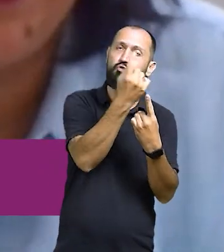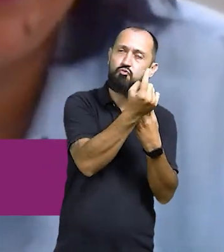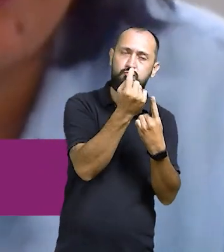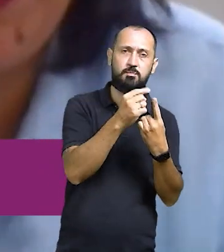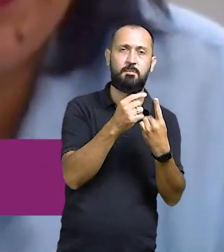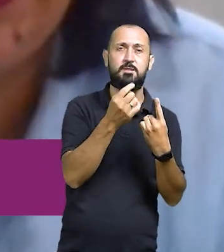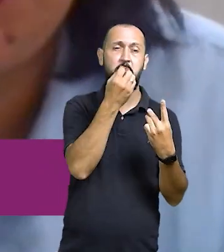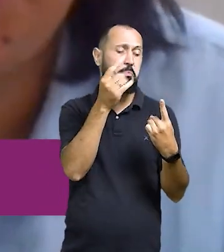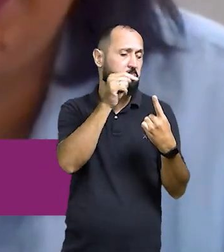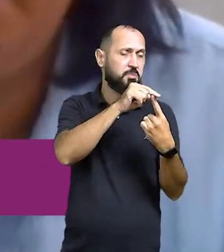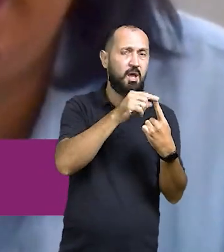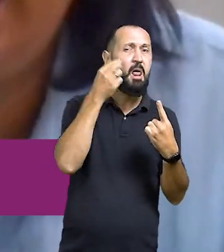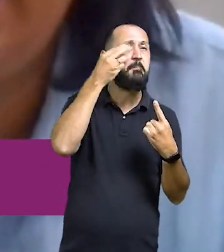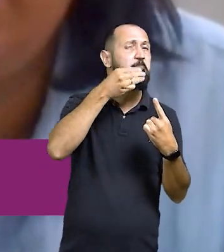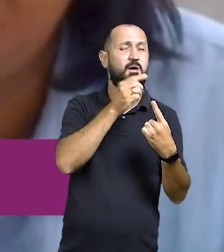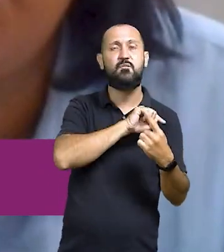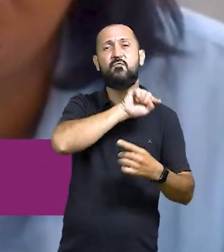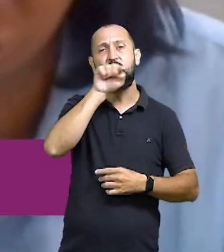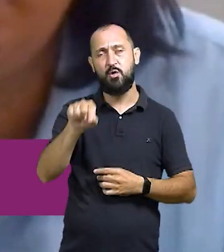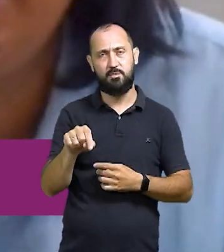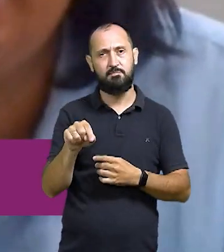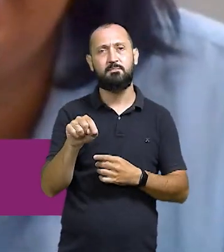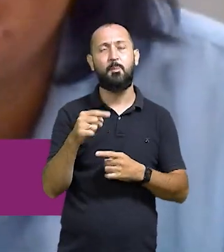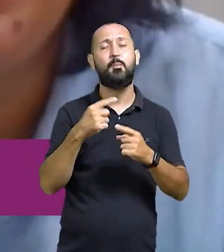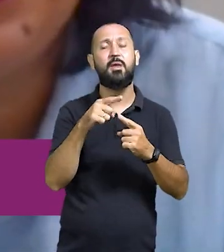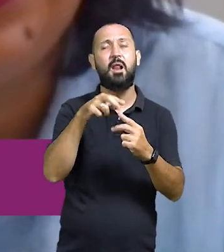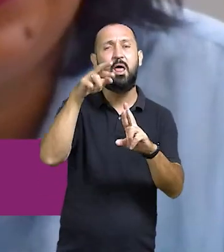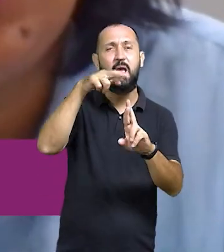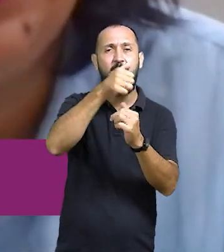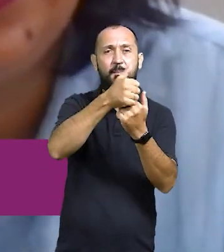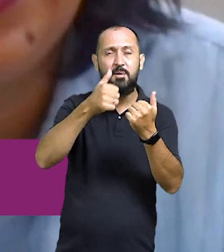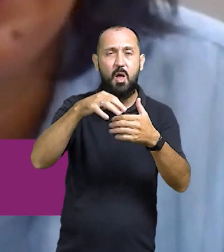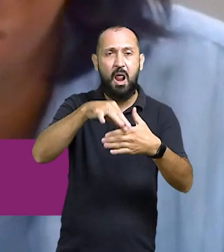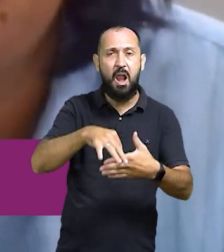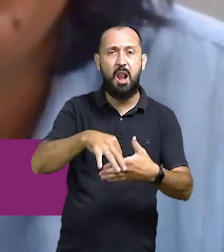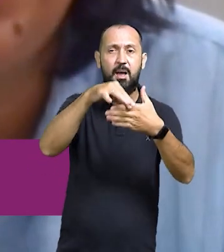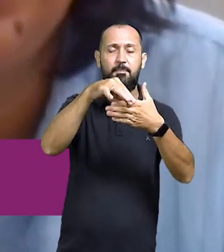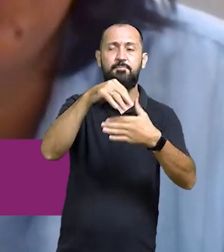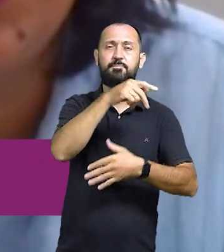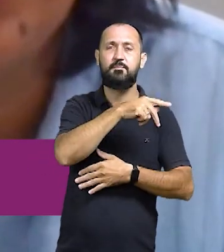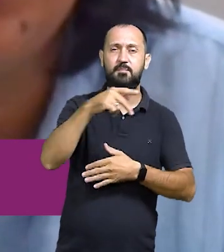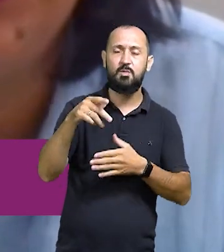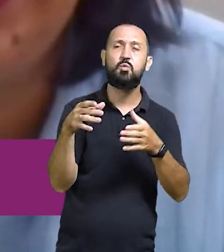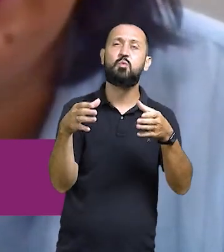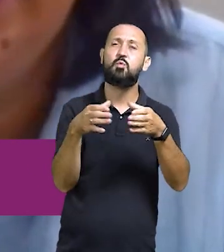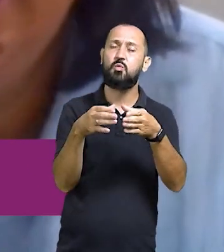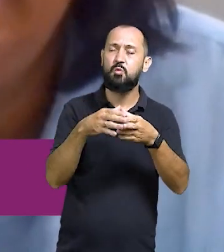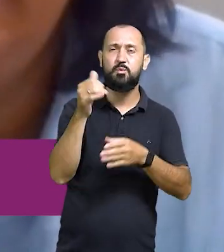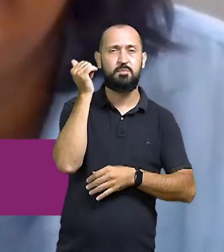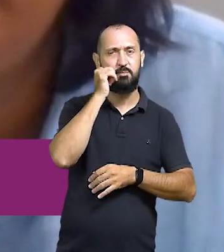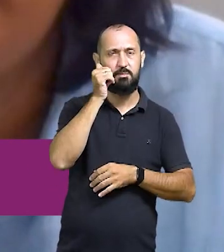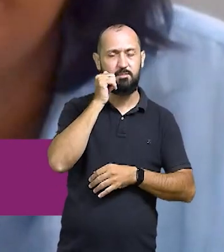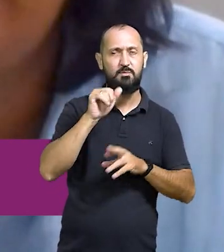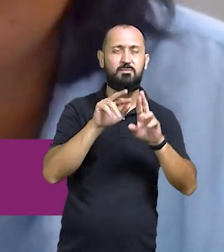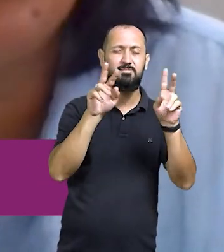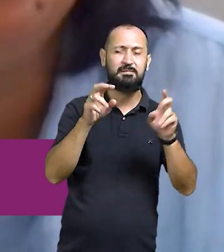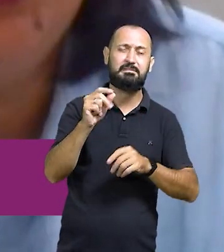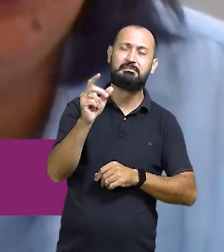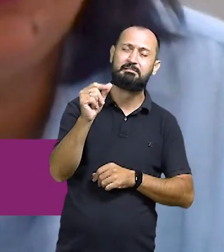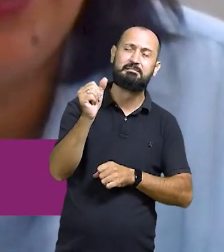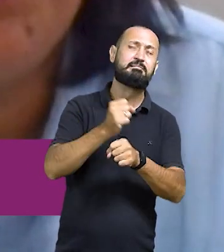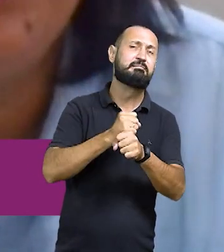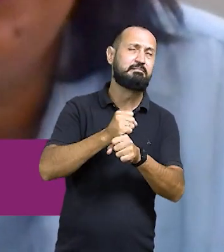né? Então, o desafio passa por aí mesmo, da gente conhecer as nossas diversidades e nos